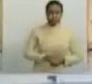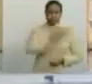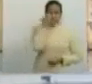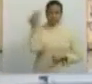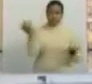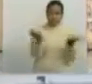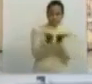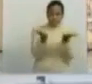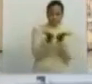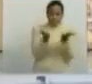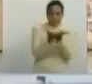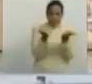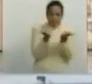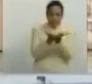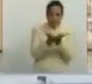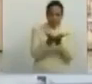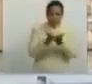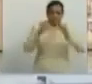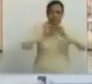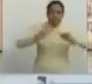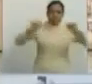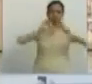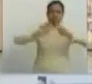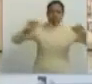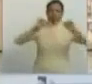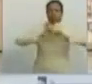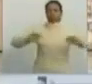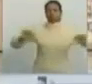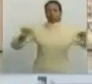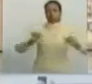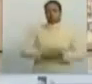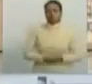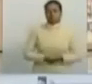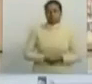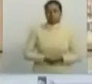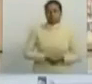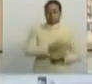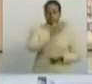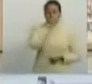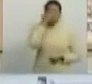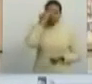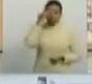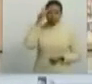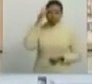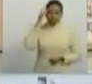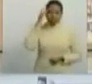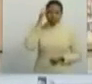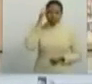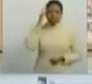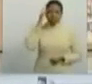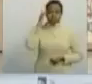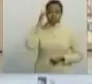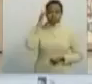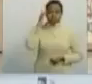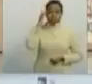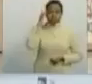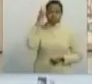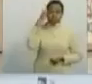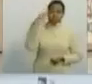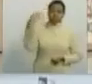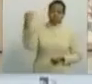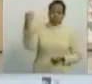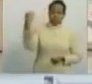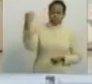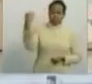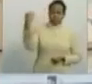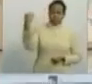se pronunciando, até atores, atrizes estão se pronunciando, estão com medo do que pode vir no